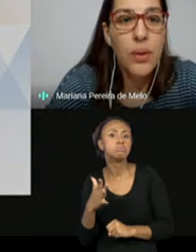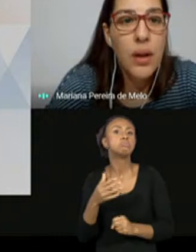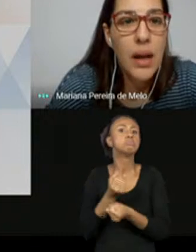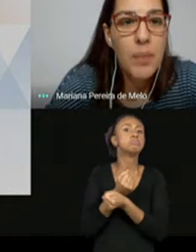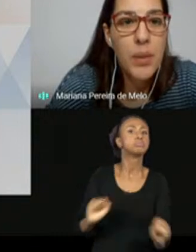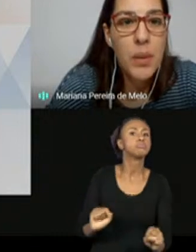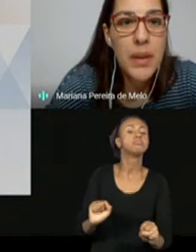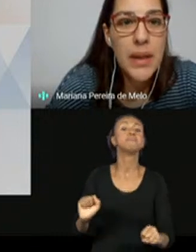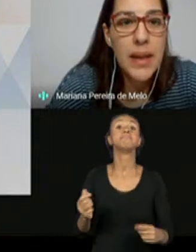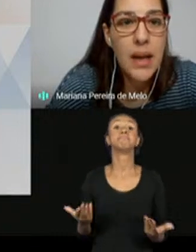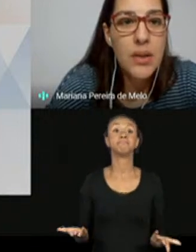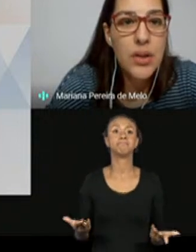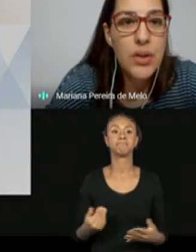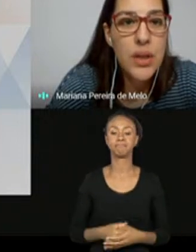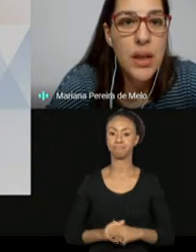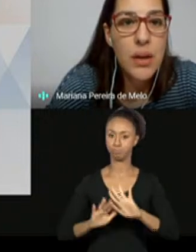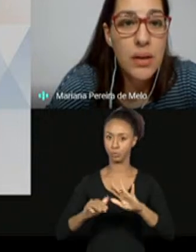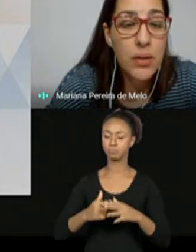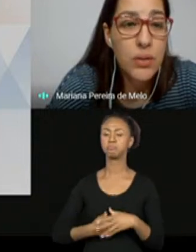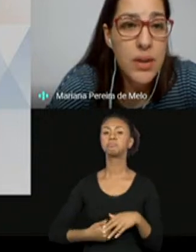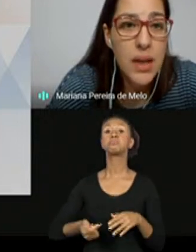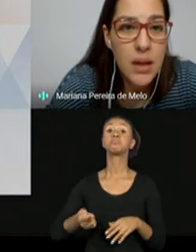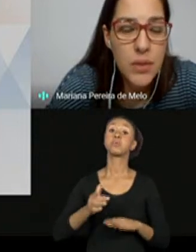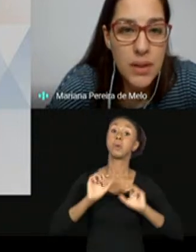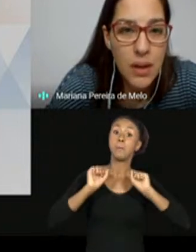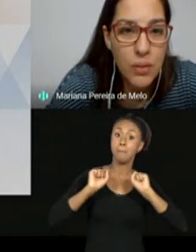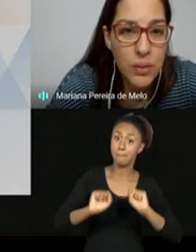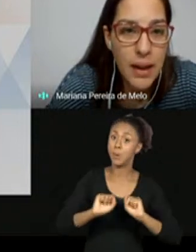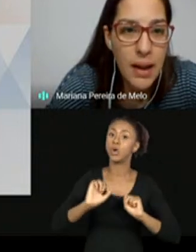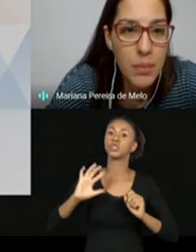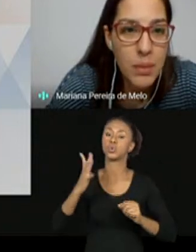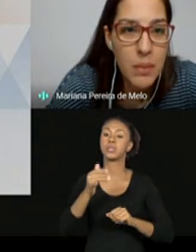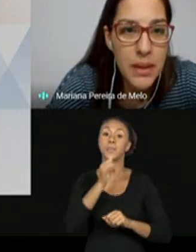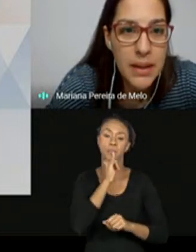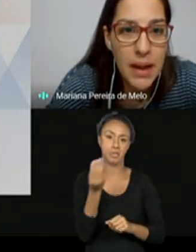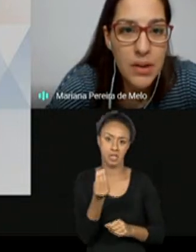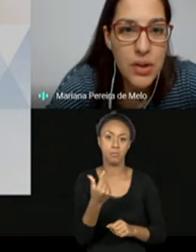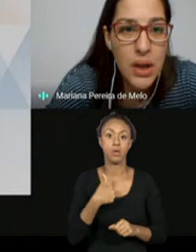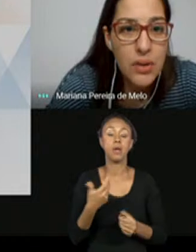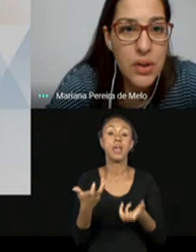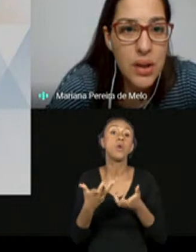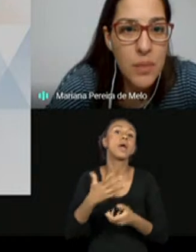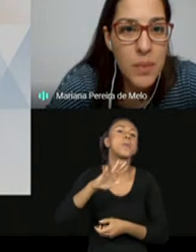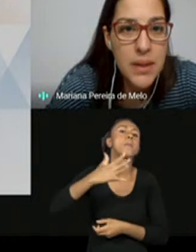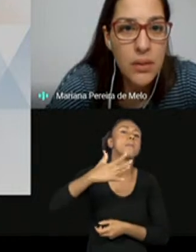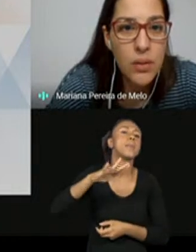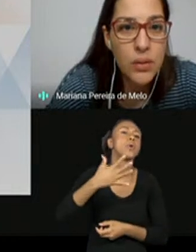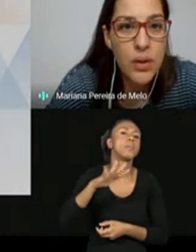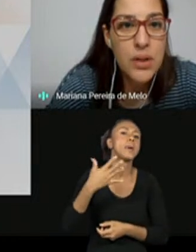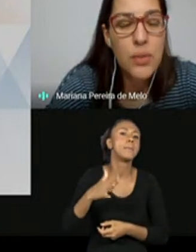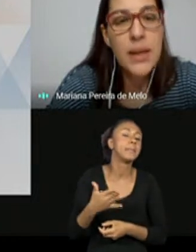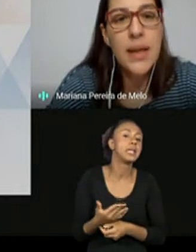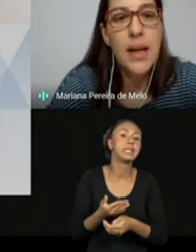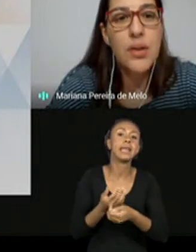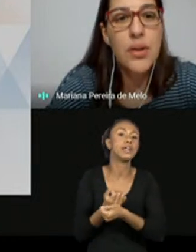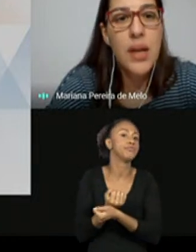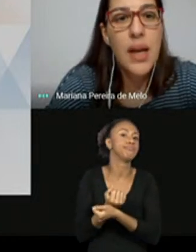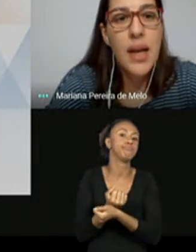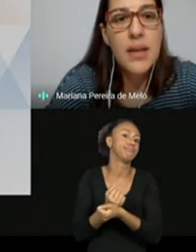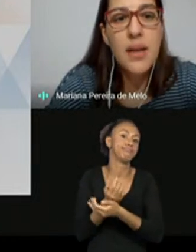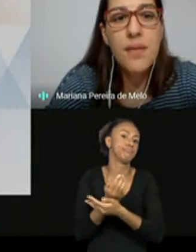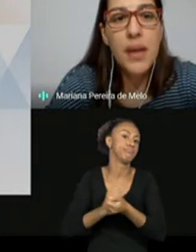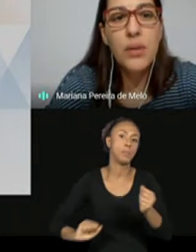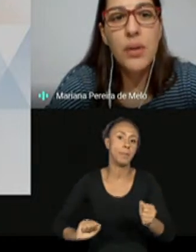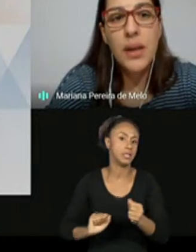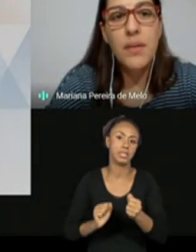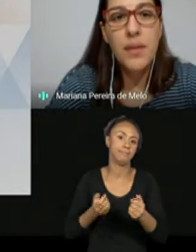tenho a probabilidade de não... Nós queremos calcular a probabilidade de não passar no controle de qualidade. É